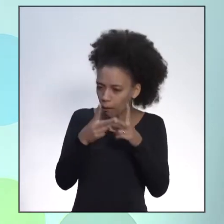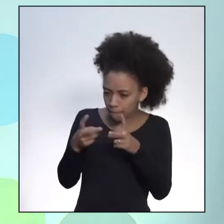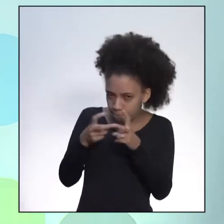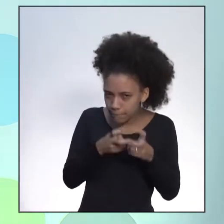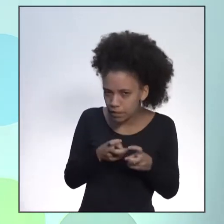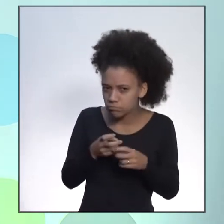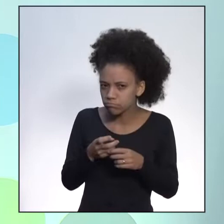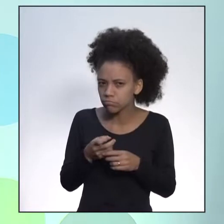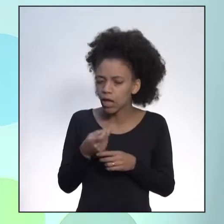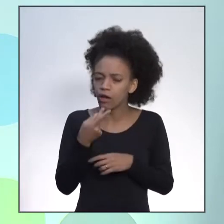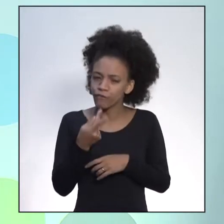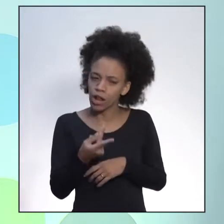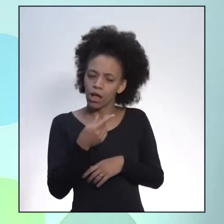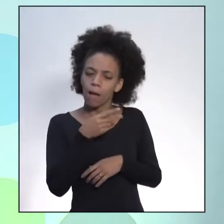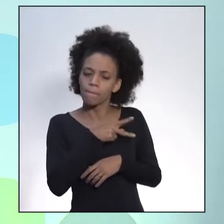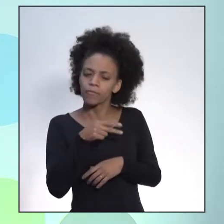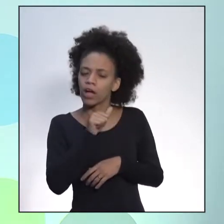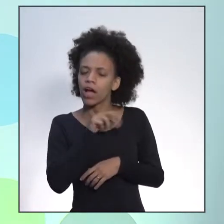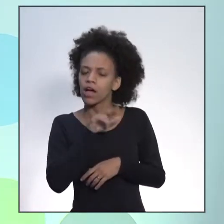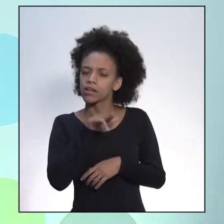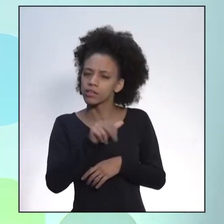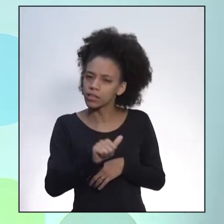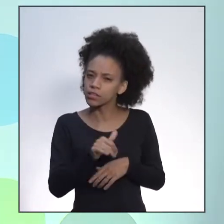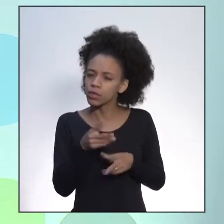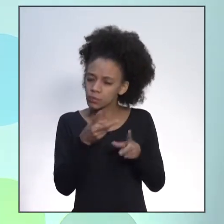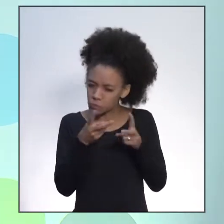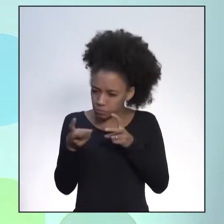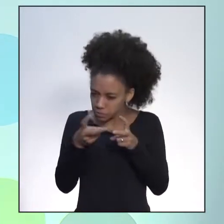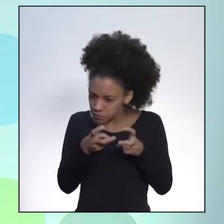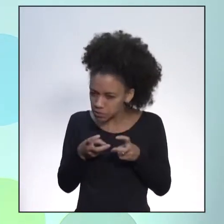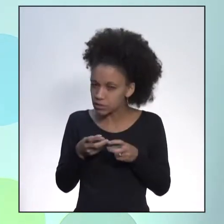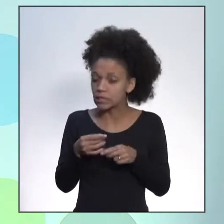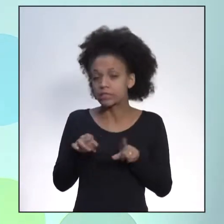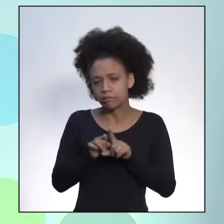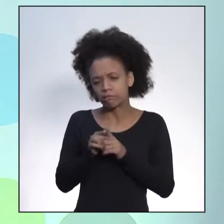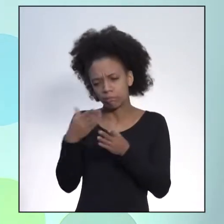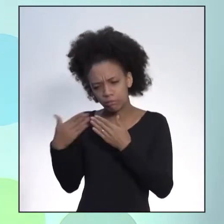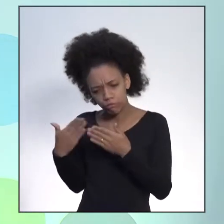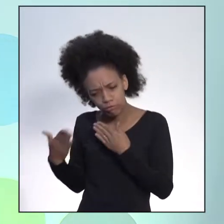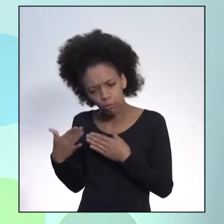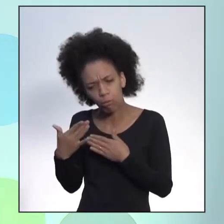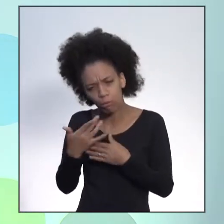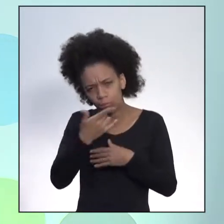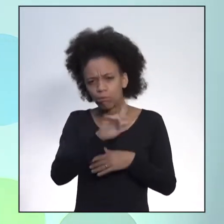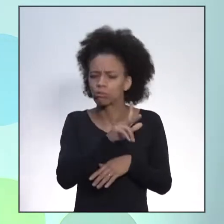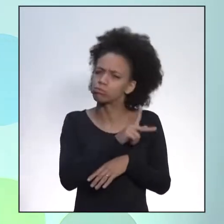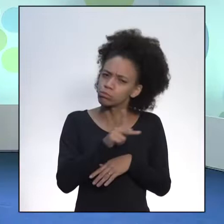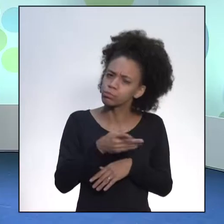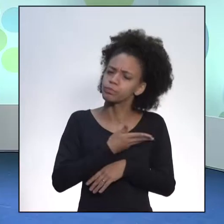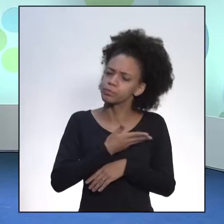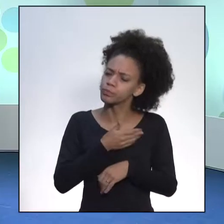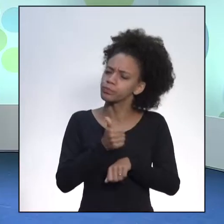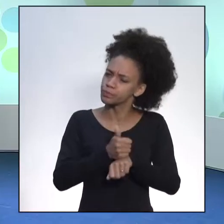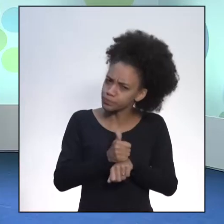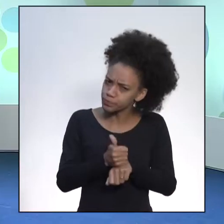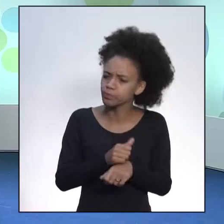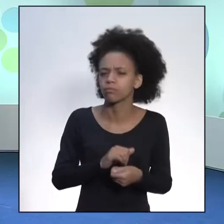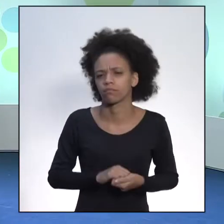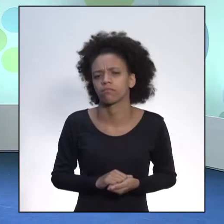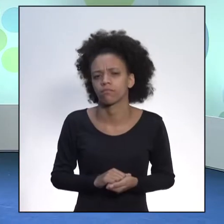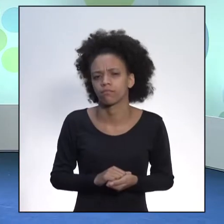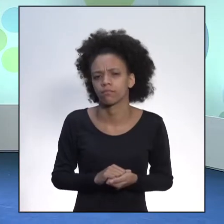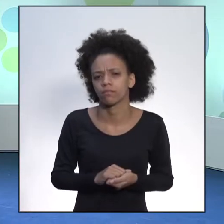como professora, Ariana, o que eu estou observando, e até o diálogo com outros colegas, né,